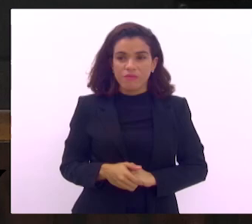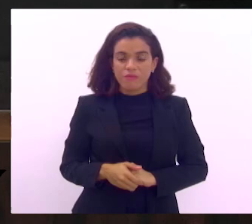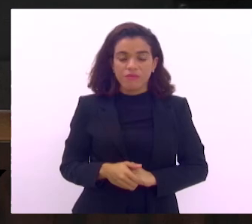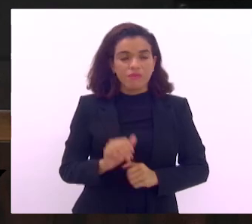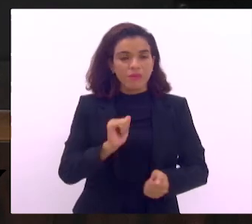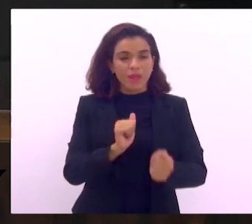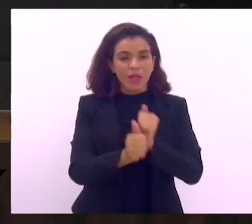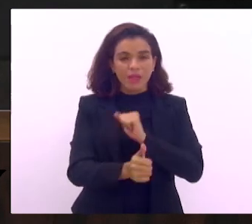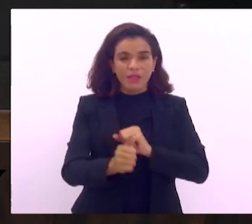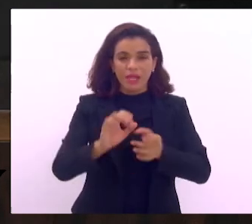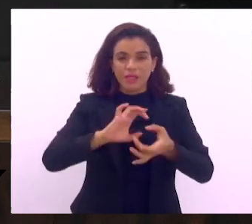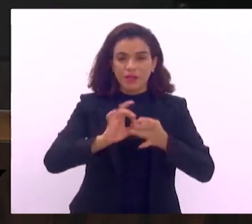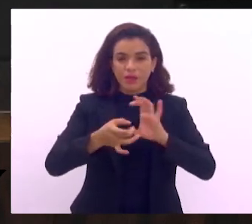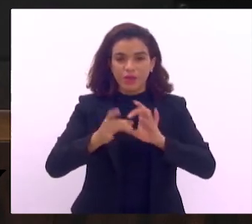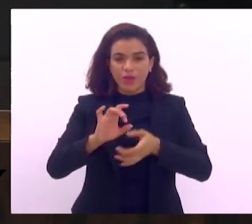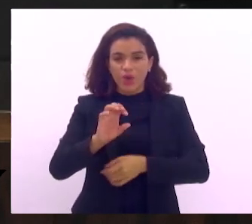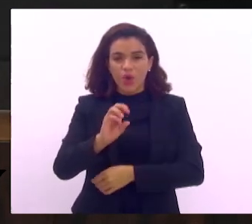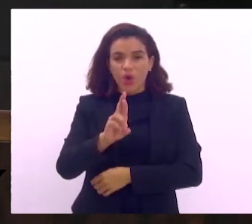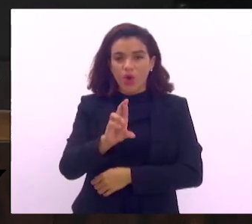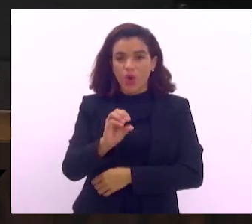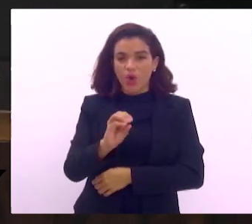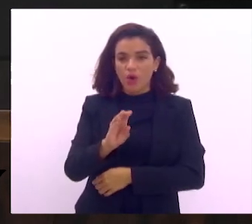atleta olímpico Robson Caetano,